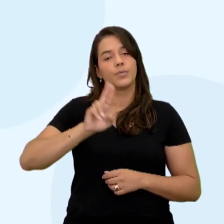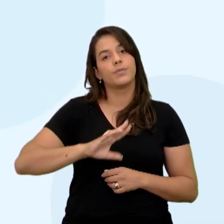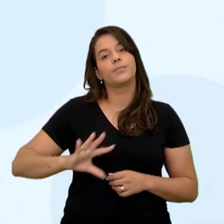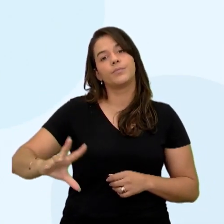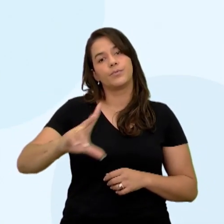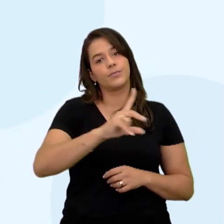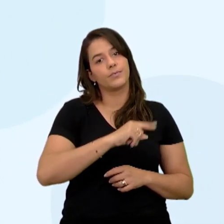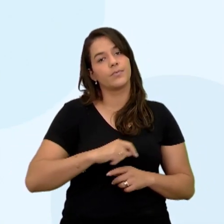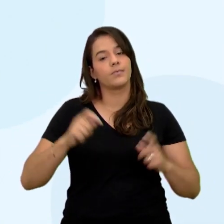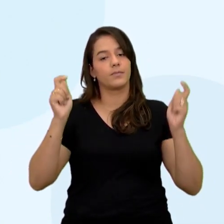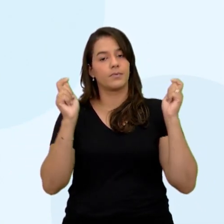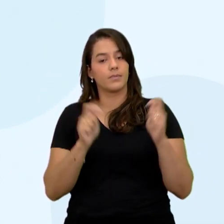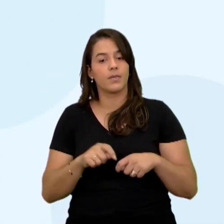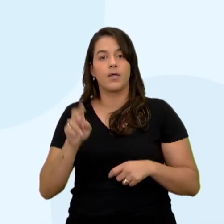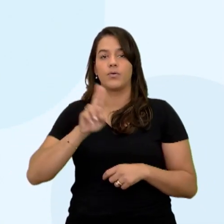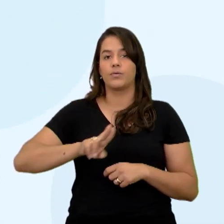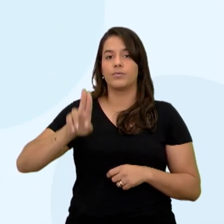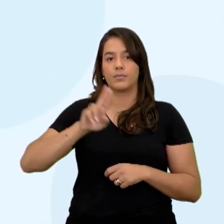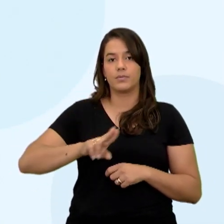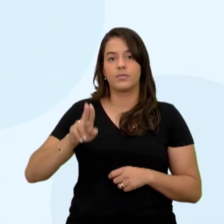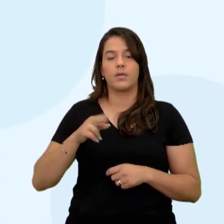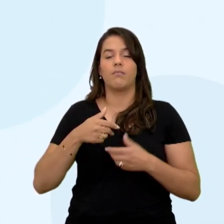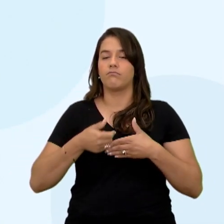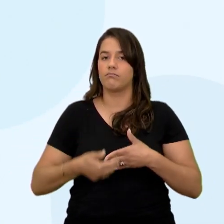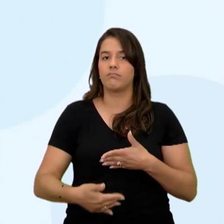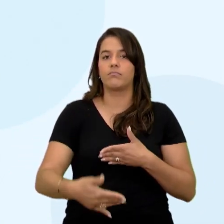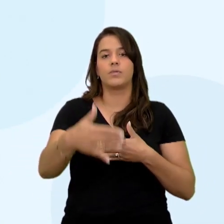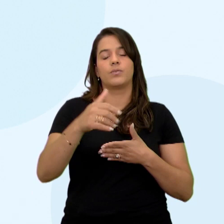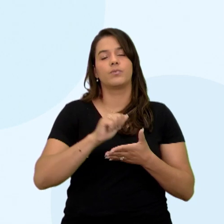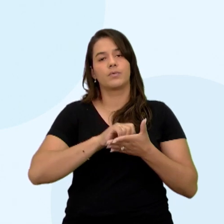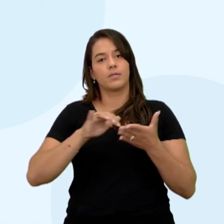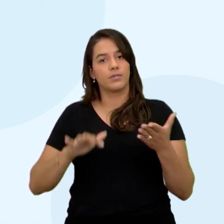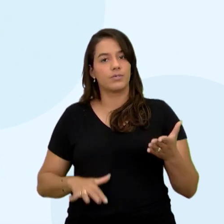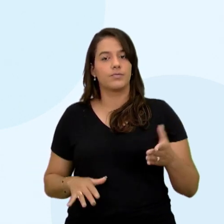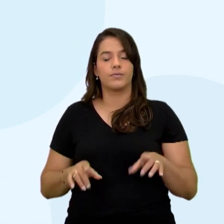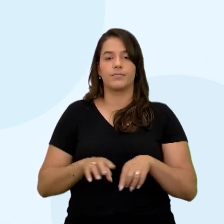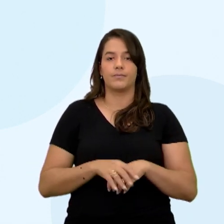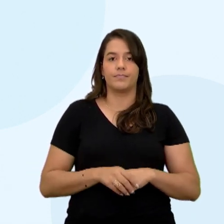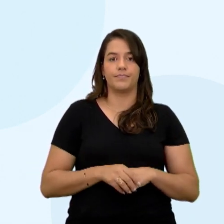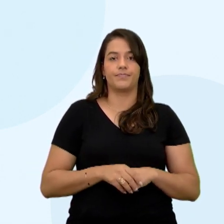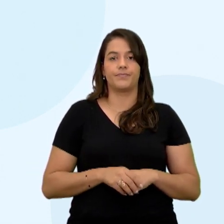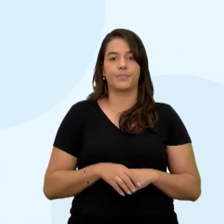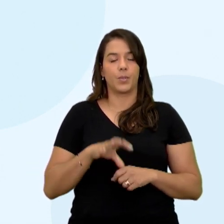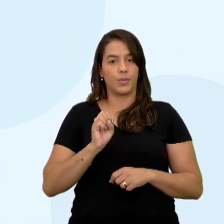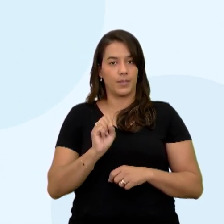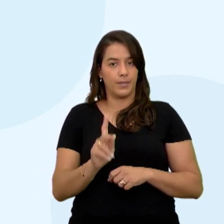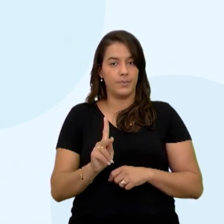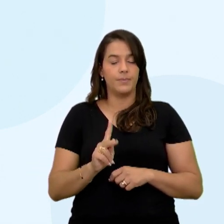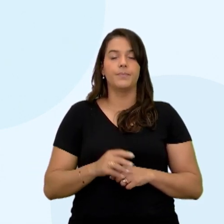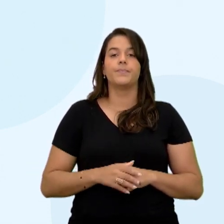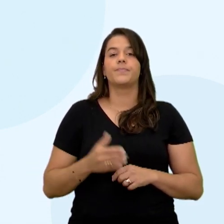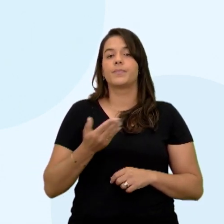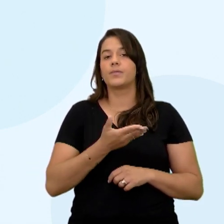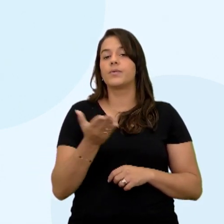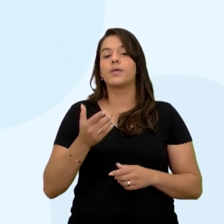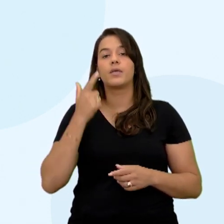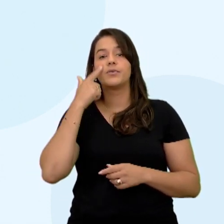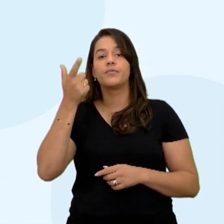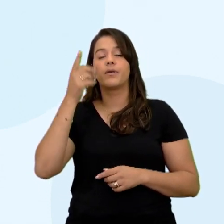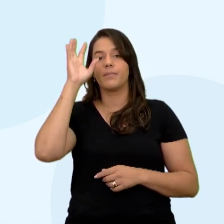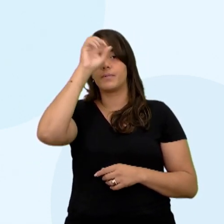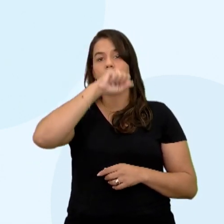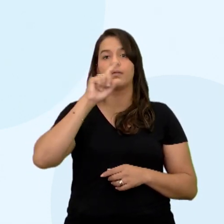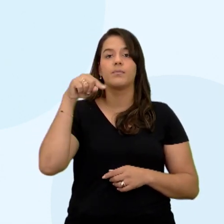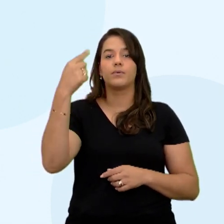poderão ser utilizados ao longo desta atividade e deste componente. Tá certo? O que vem por aí? Próxima